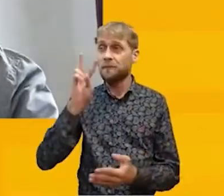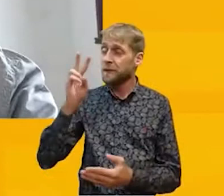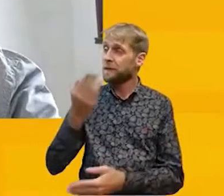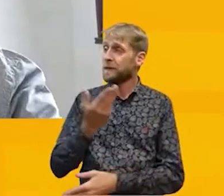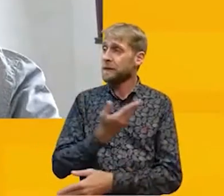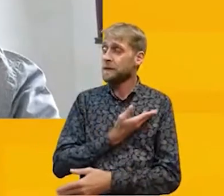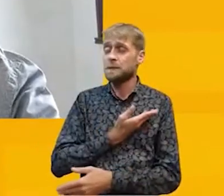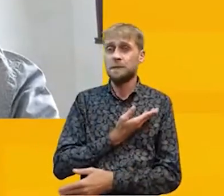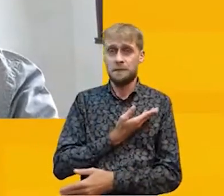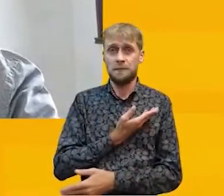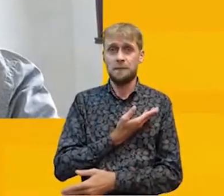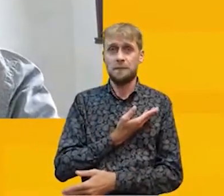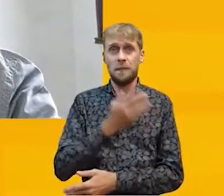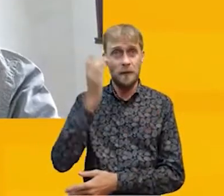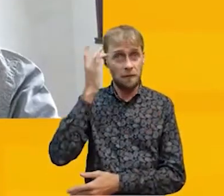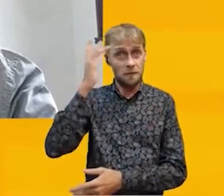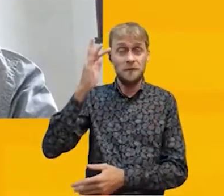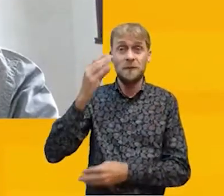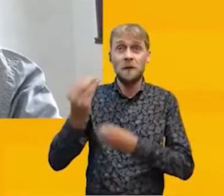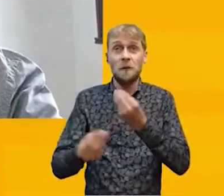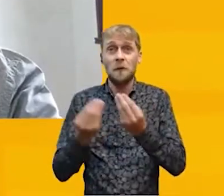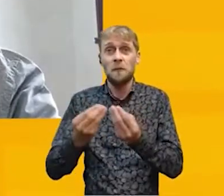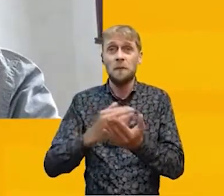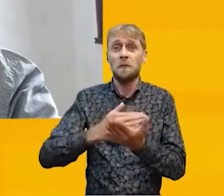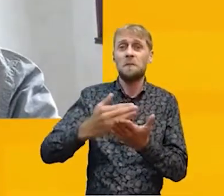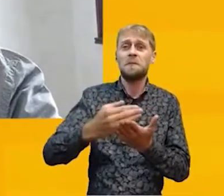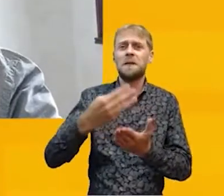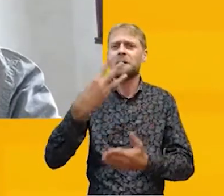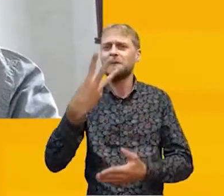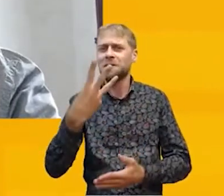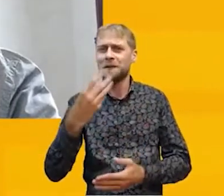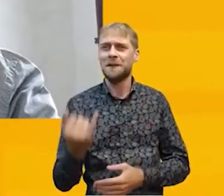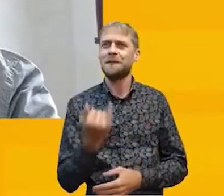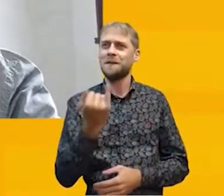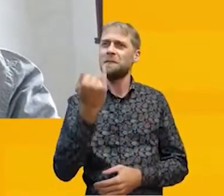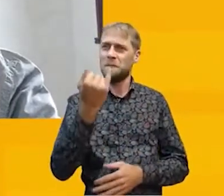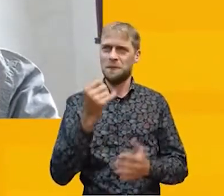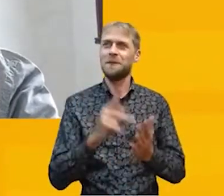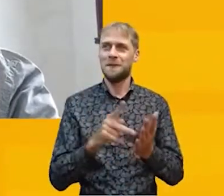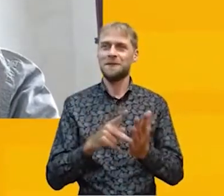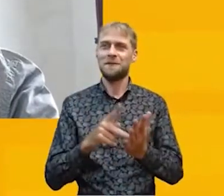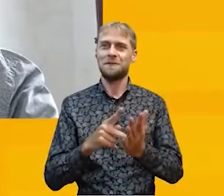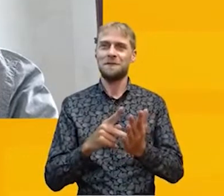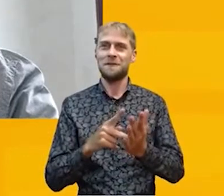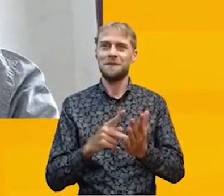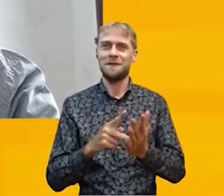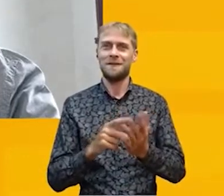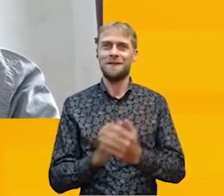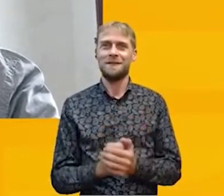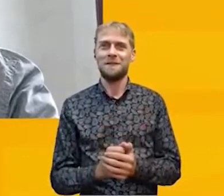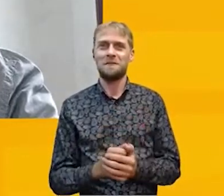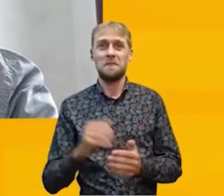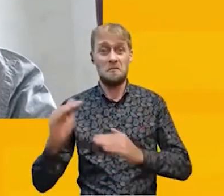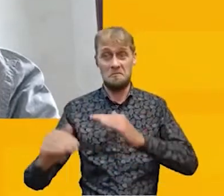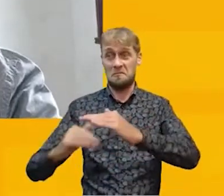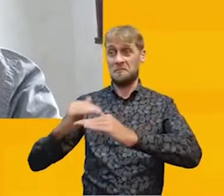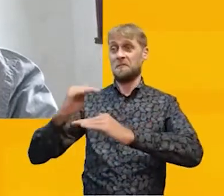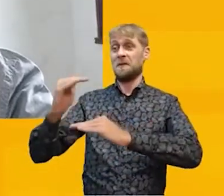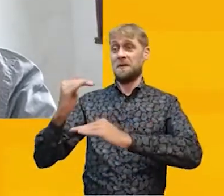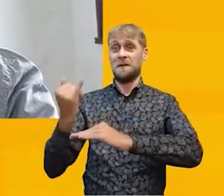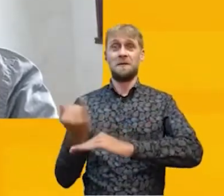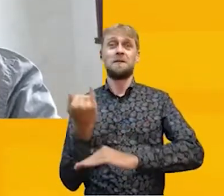colegas. Eu não sei por onde eu começo, todos três são importantes para mim, então no grau de importância